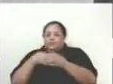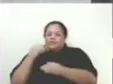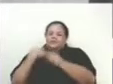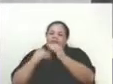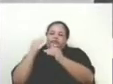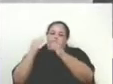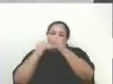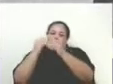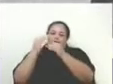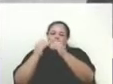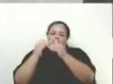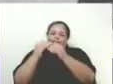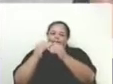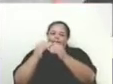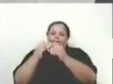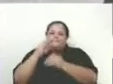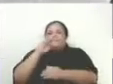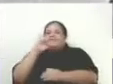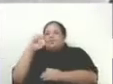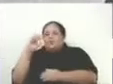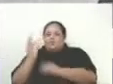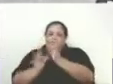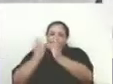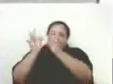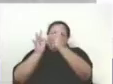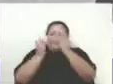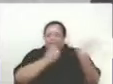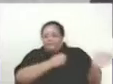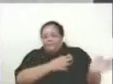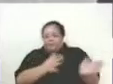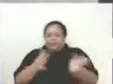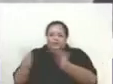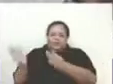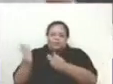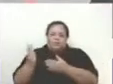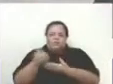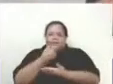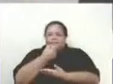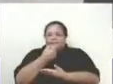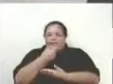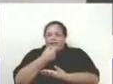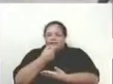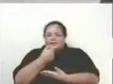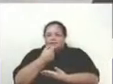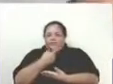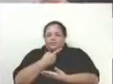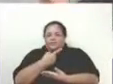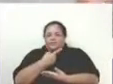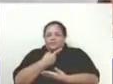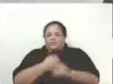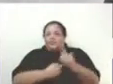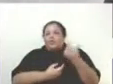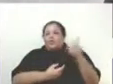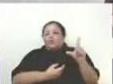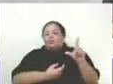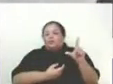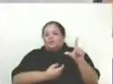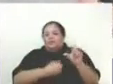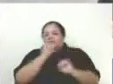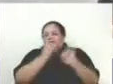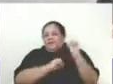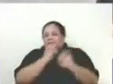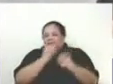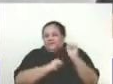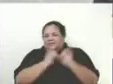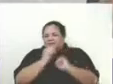e produção de medicamentos para outras fábricas, para outras finalidades. Na verdade, eles criam o